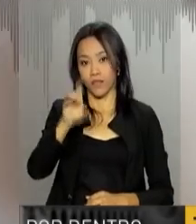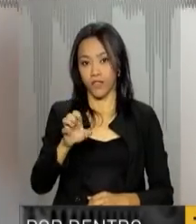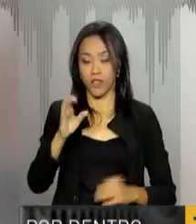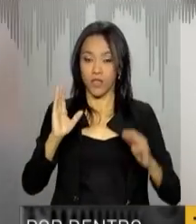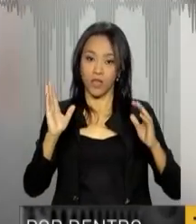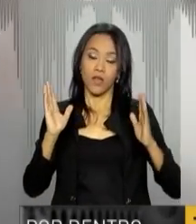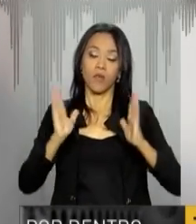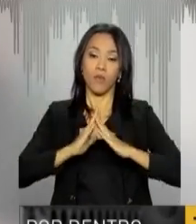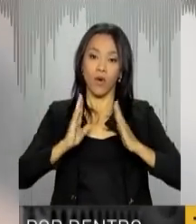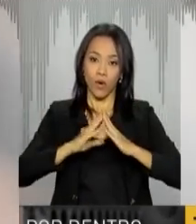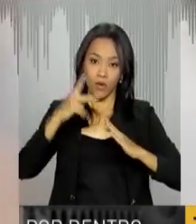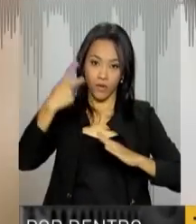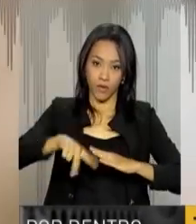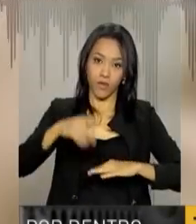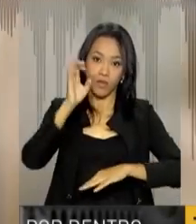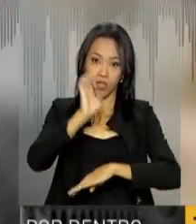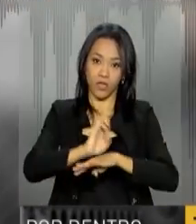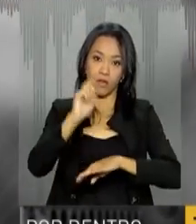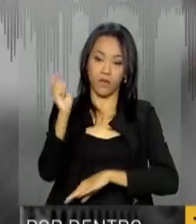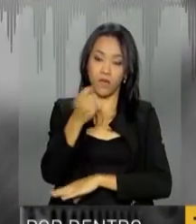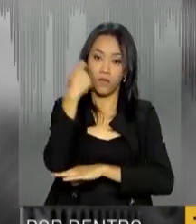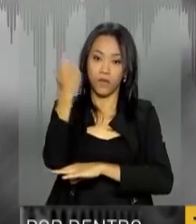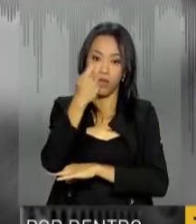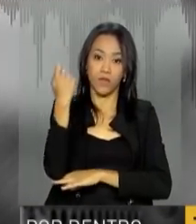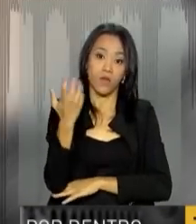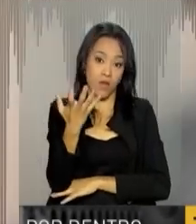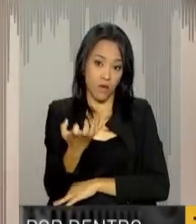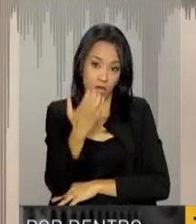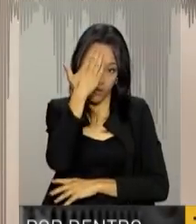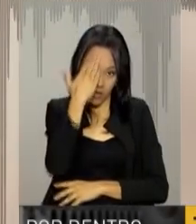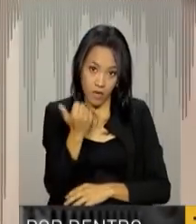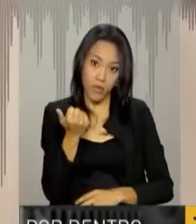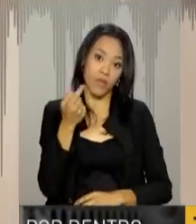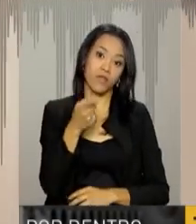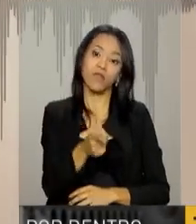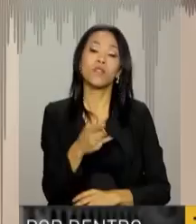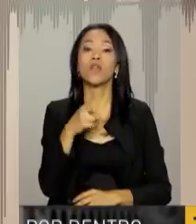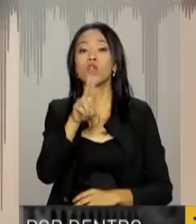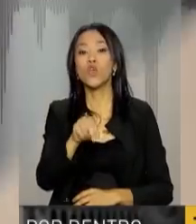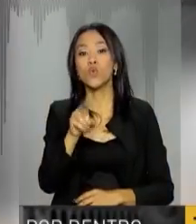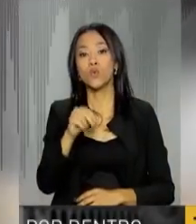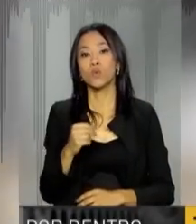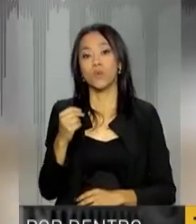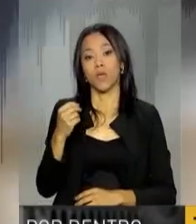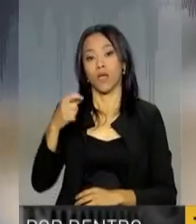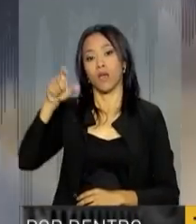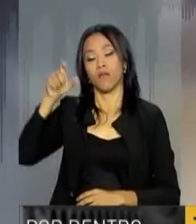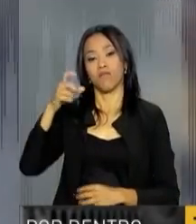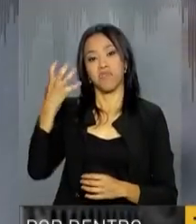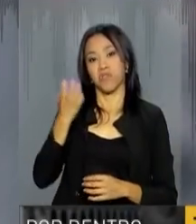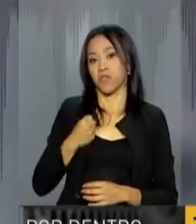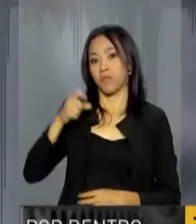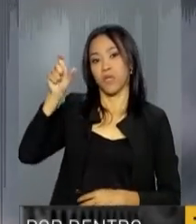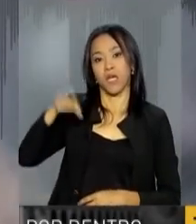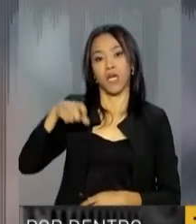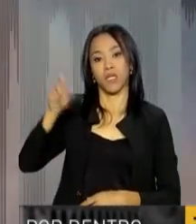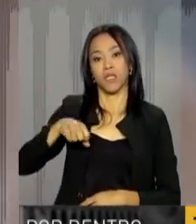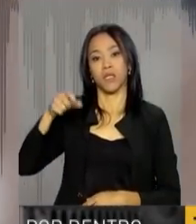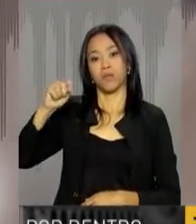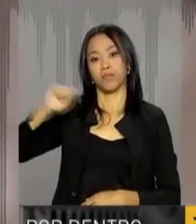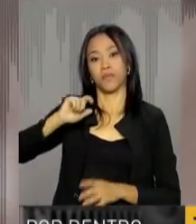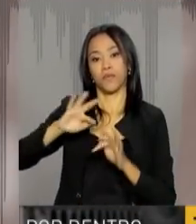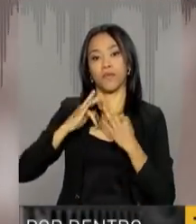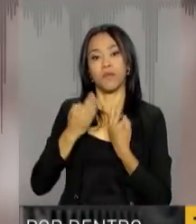grande do sul eu gostaria de saber do ministro eu nunca recebi o bolsa-família quais os critérios para fazer